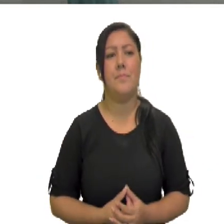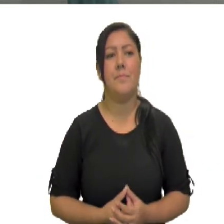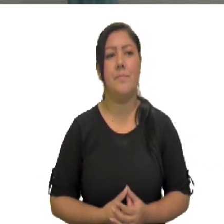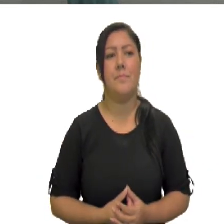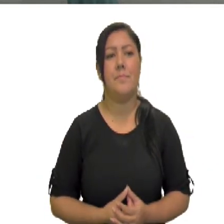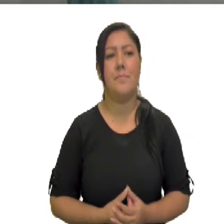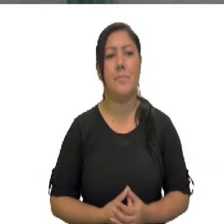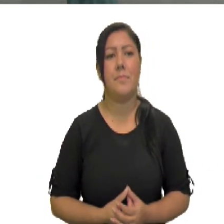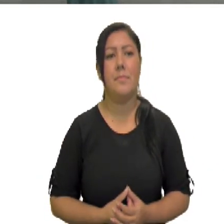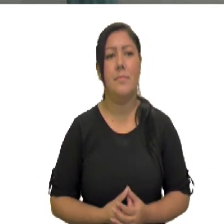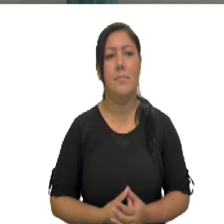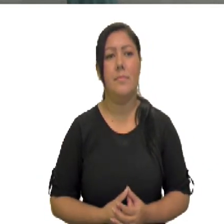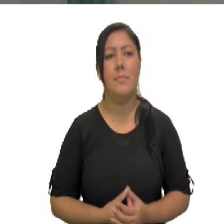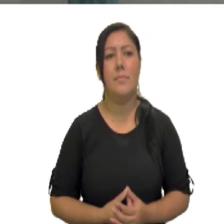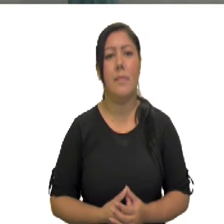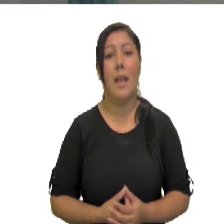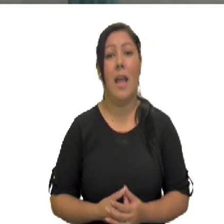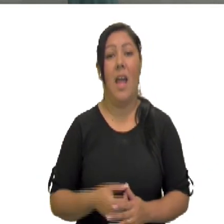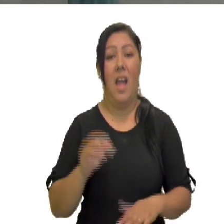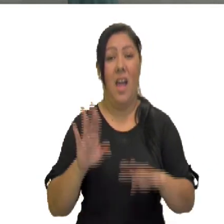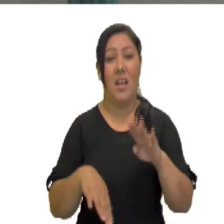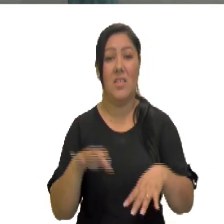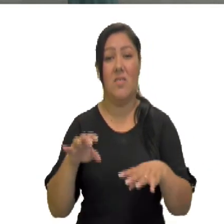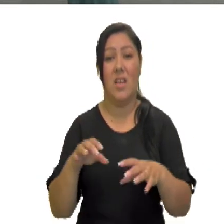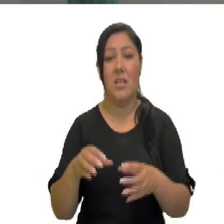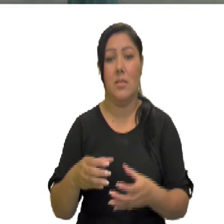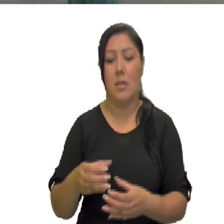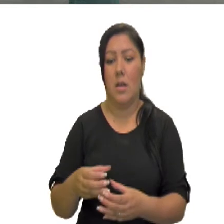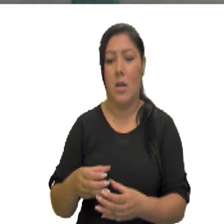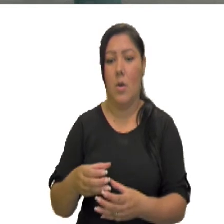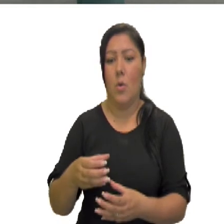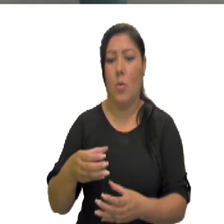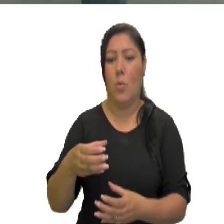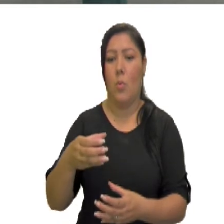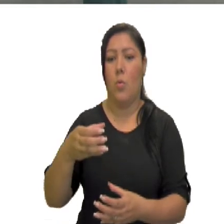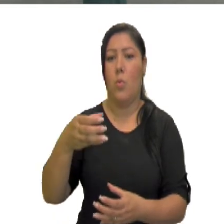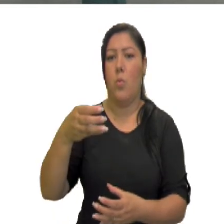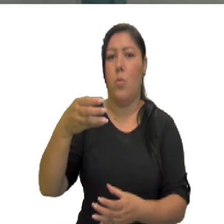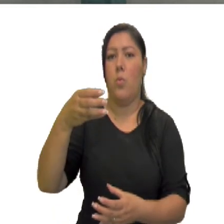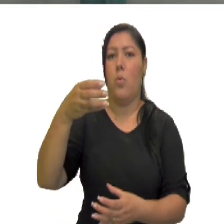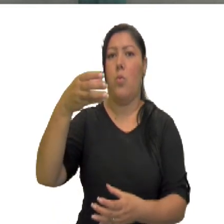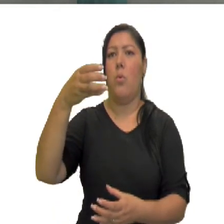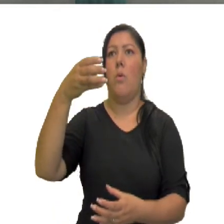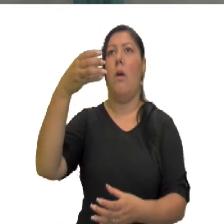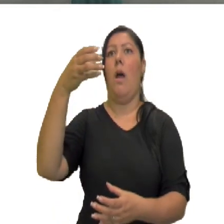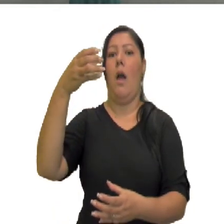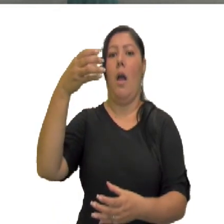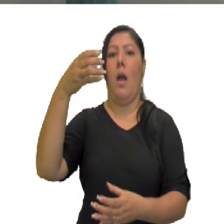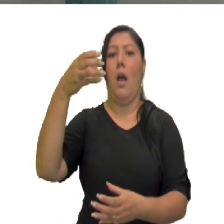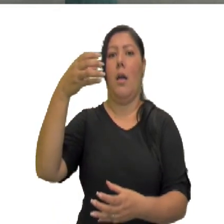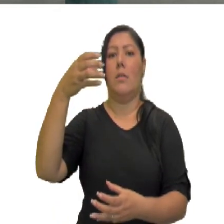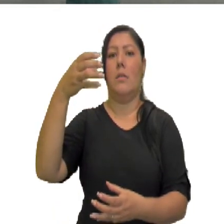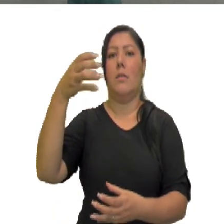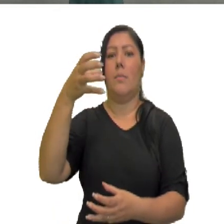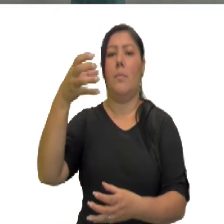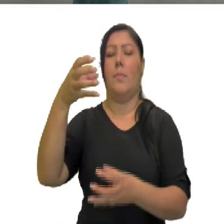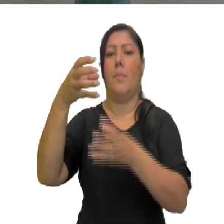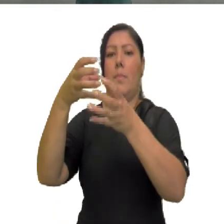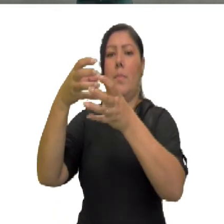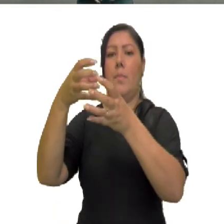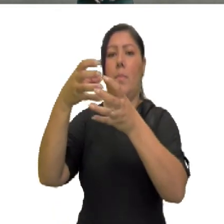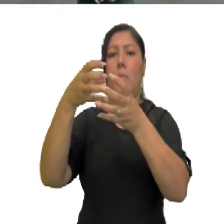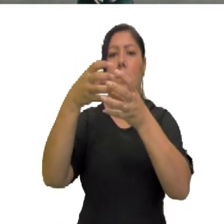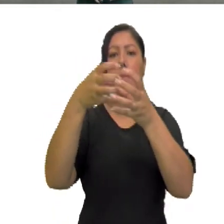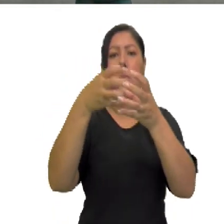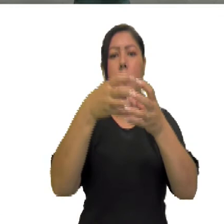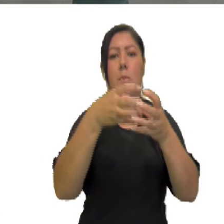vão ficando muito grandes, chega um determinado momento que ele se solta, que ele se desprende dali. Como ele não está